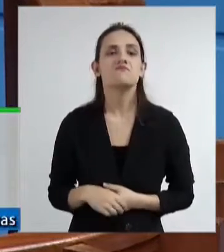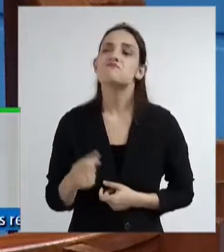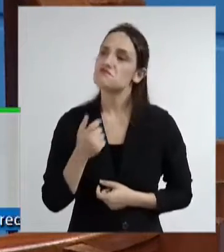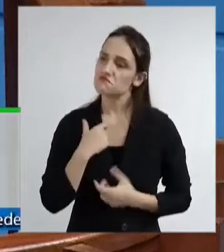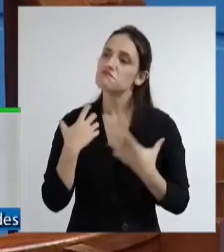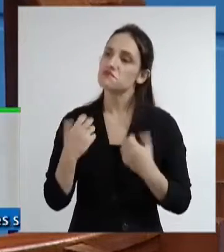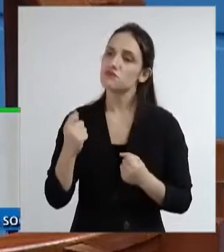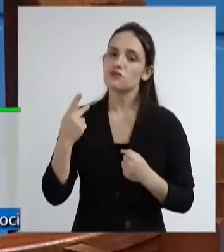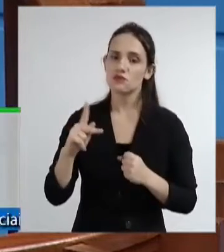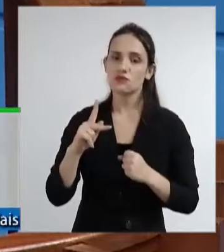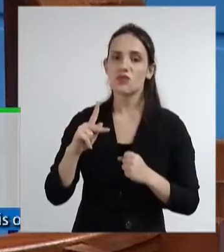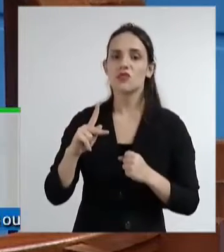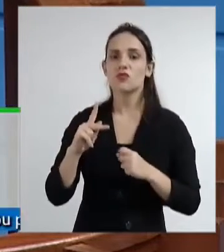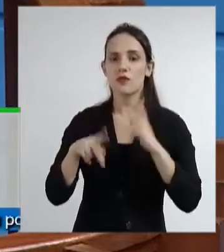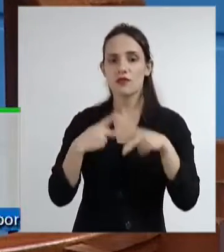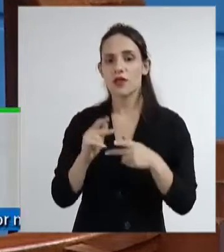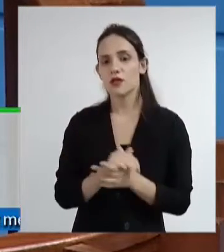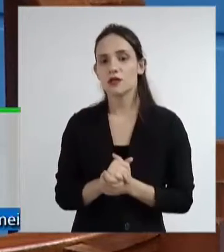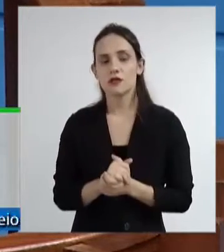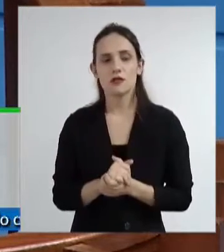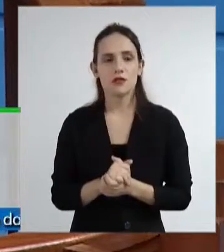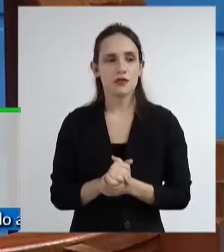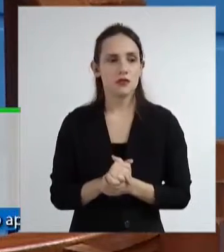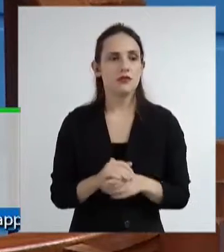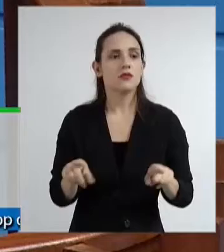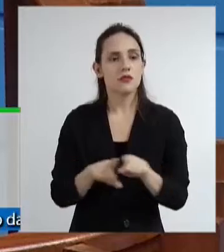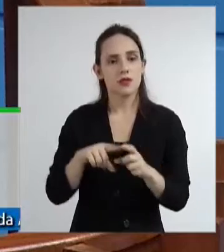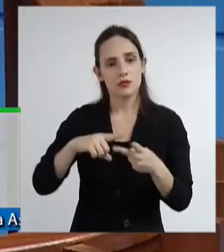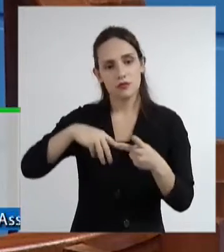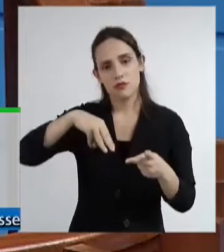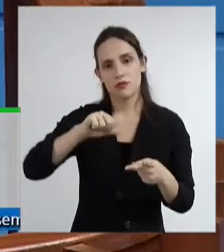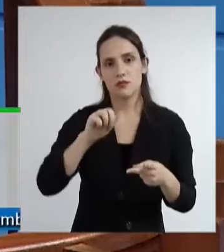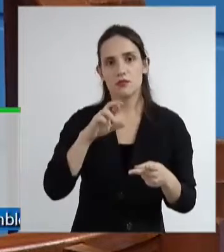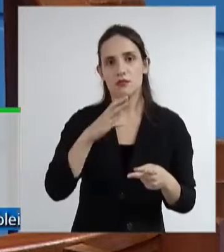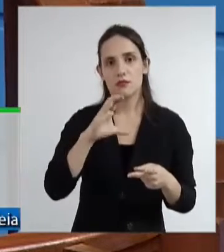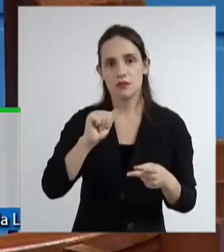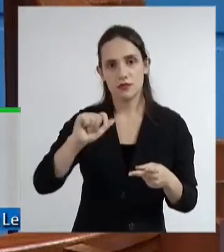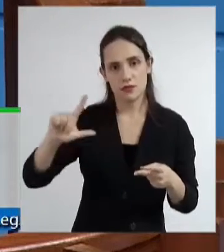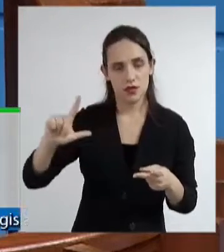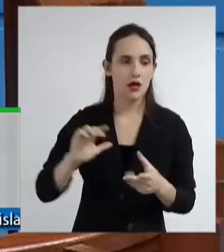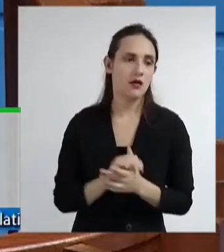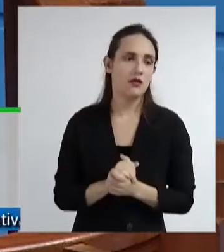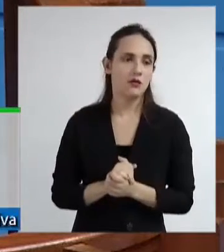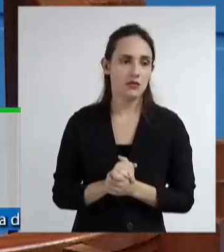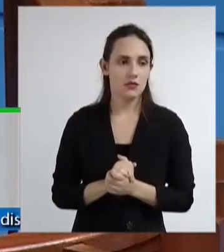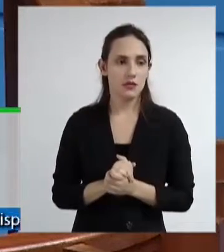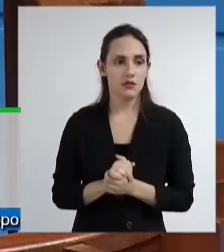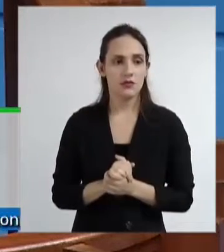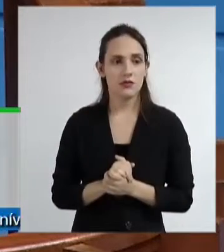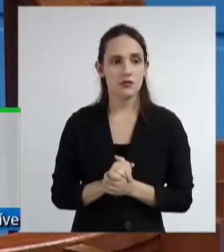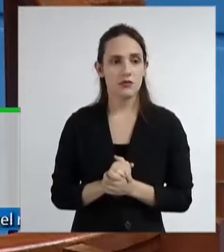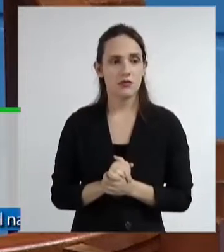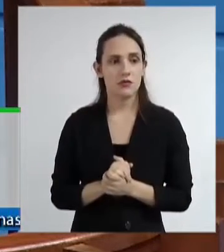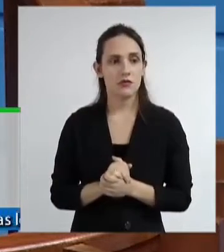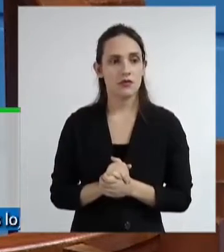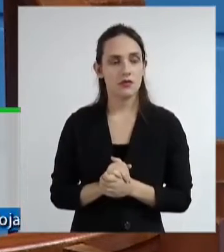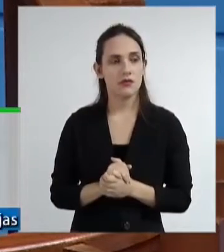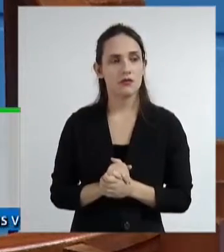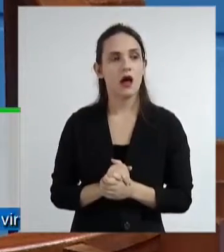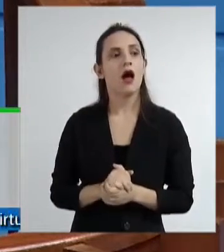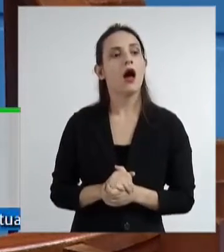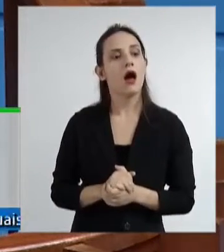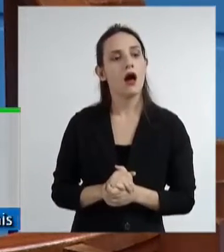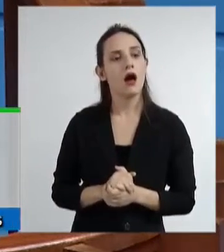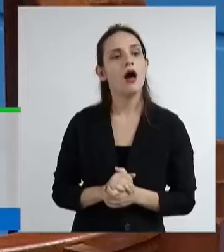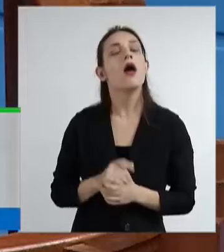de Vossa Excelência, deputado Lídio, e a fala do deputado Marçal Filho, que foi brilhante na sua exposição aqui. Aqui